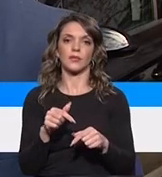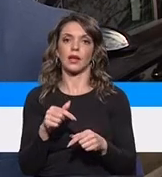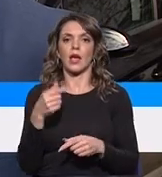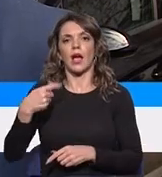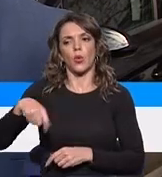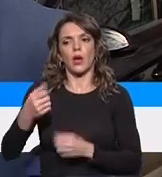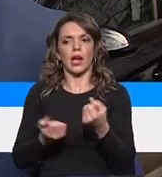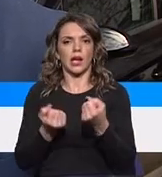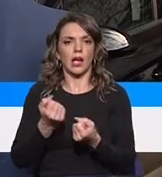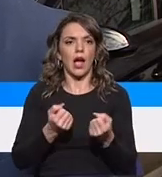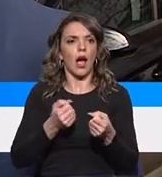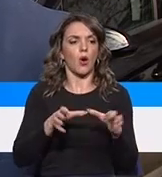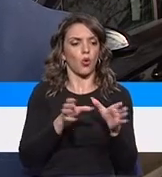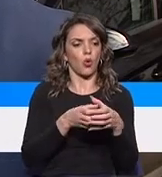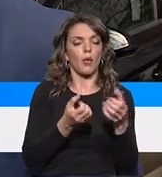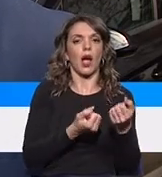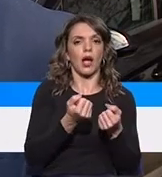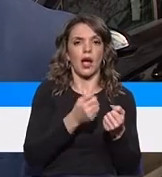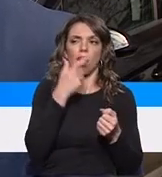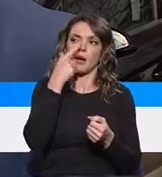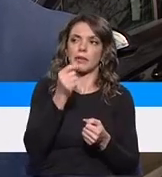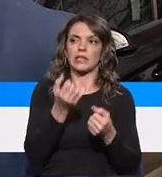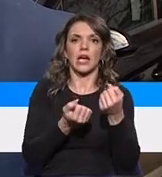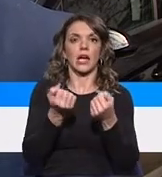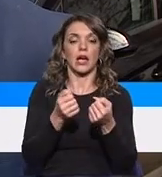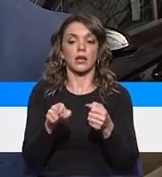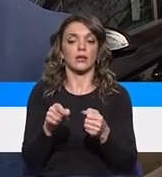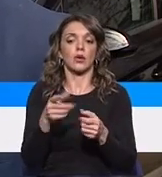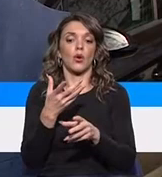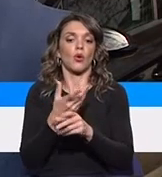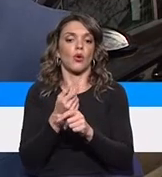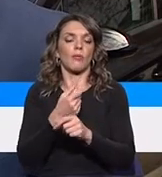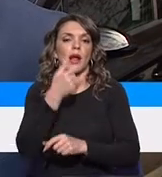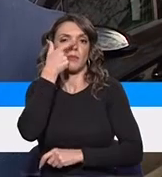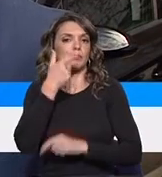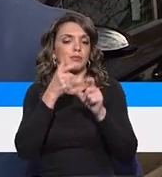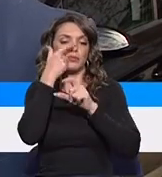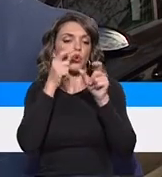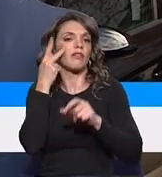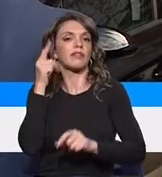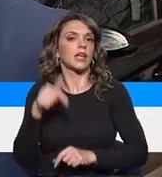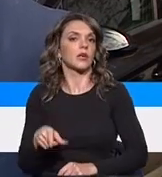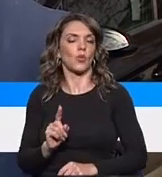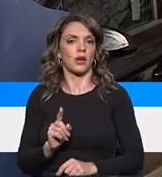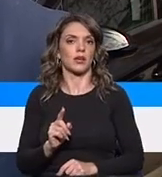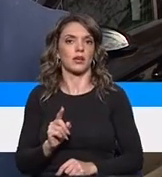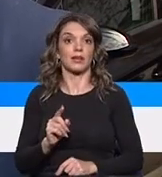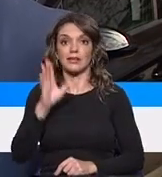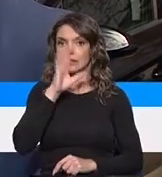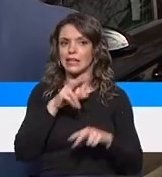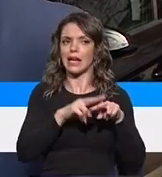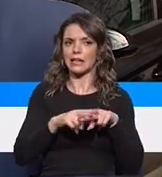frotas, e onde induzem erro que aqueles carros não são dos consumidores finais, não são das pessoas residentes. Se nós formos analisando as